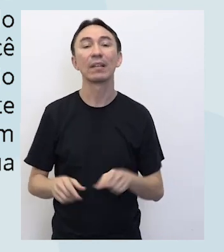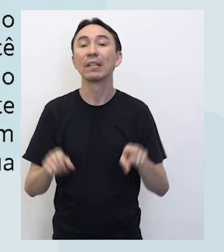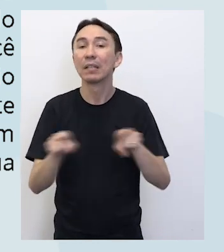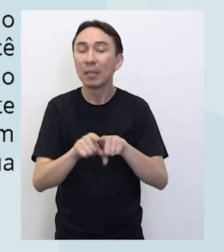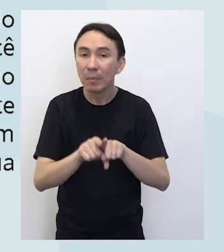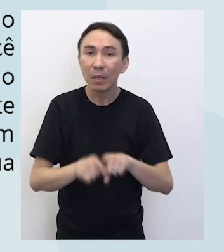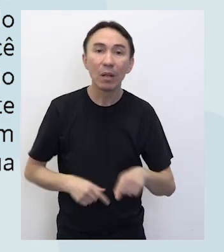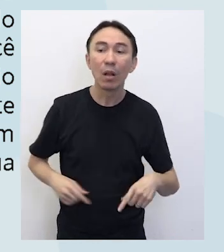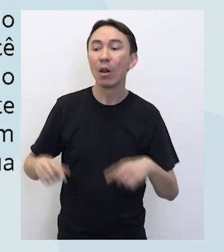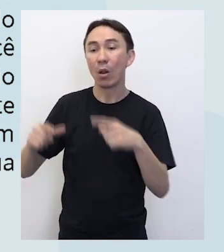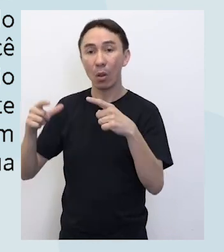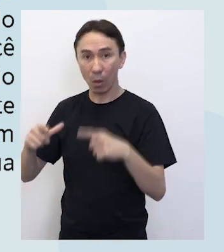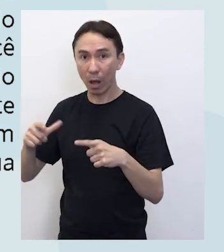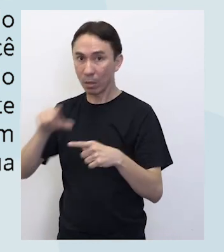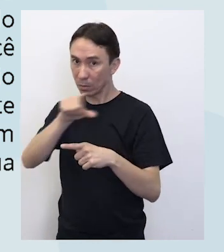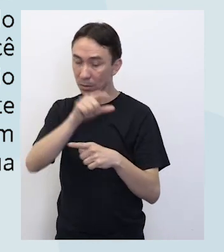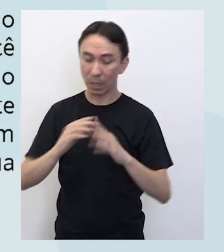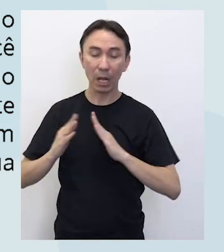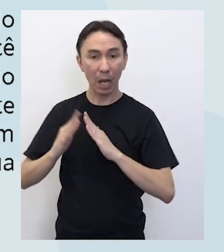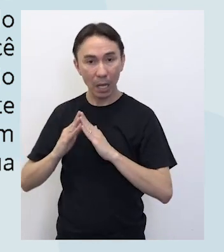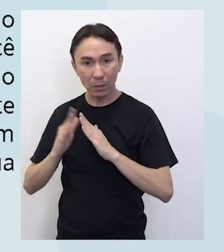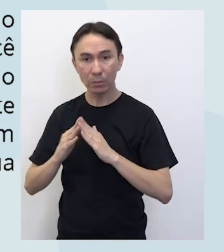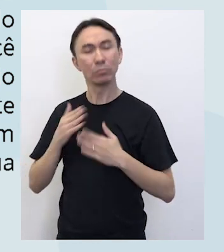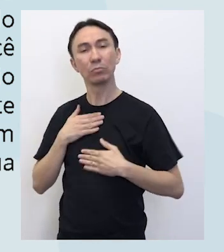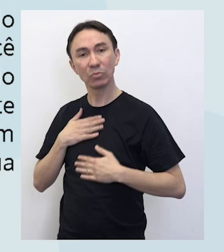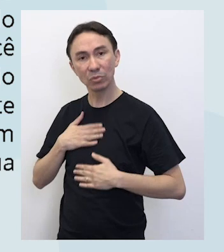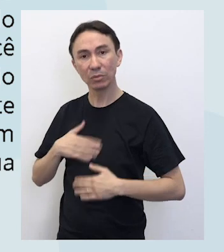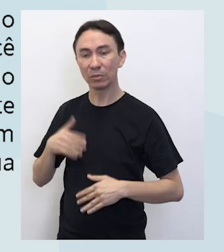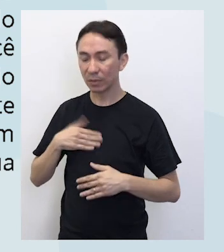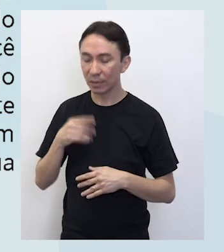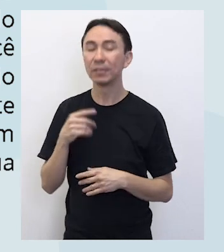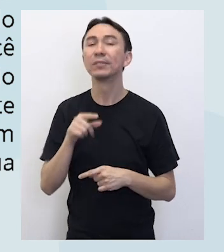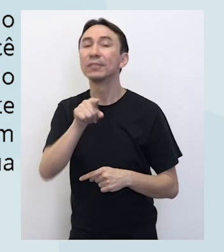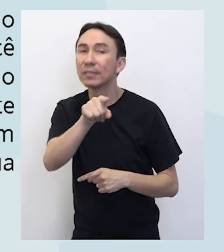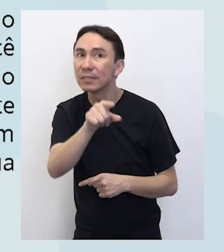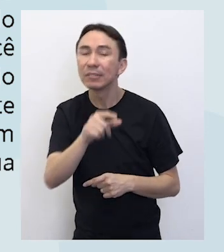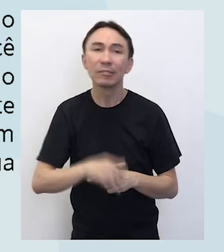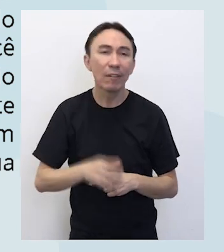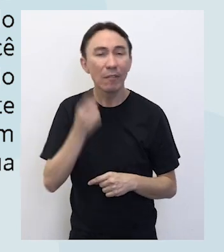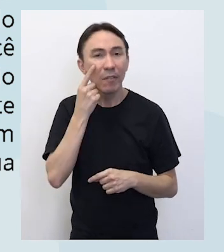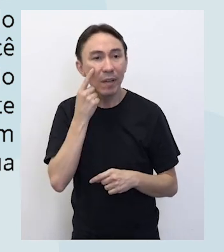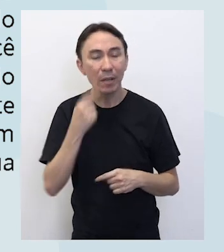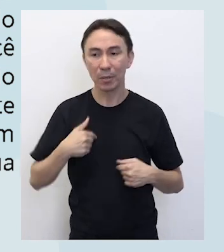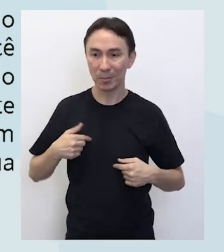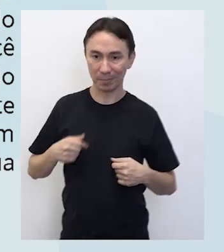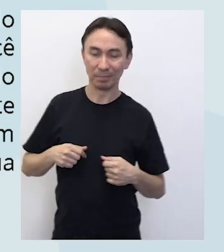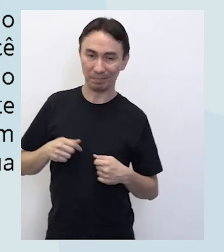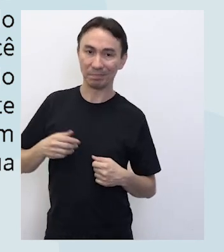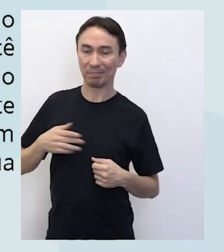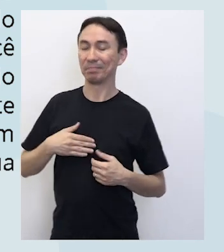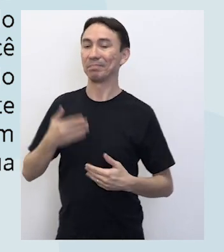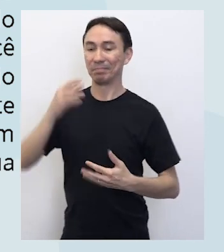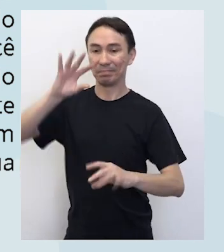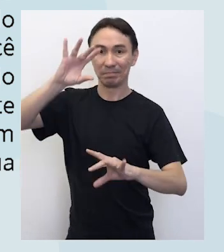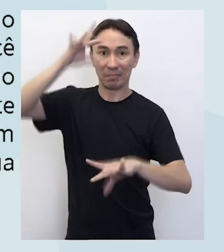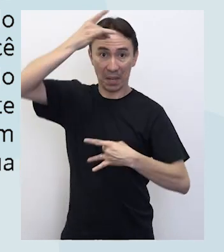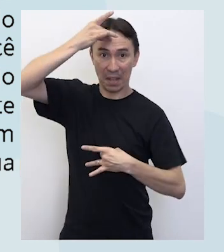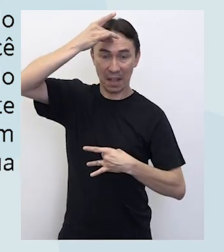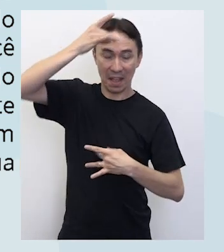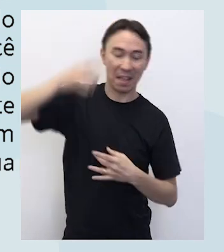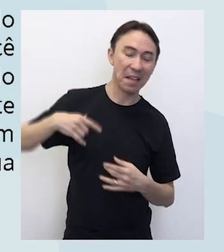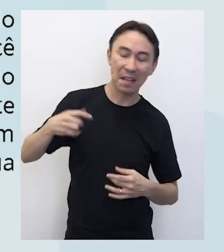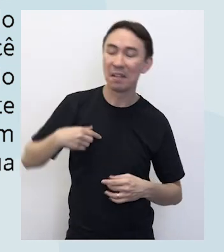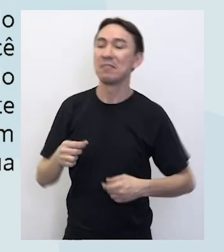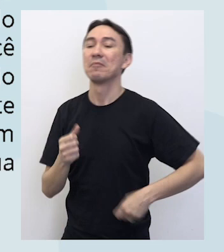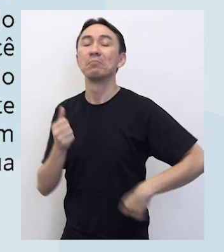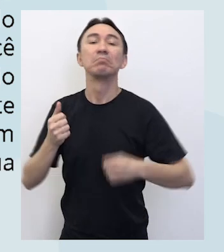local tranquilo na sua casa e vai fazer um ensaio, imaginando que você vai estar interpretando com o público. Você pode até chamar, né, as pessoas que moram